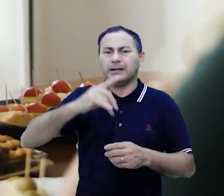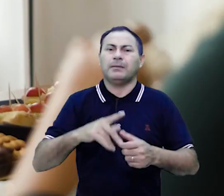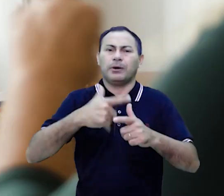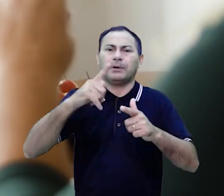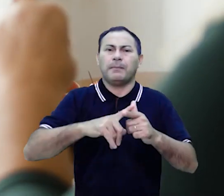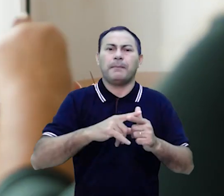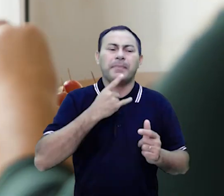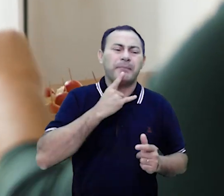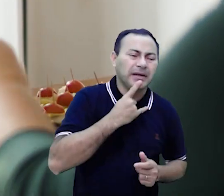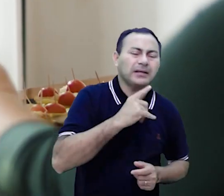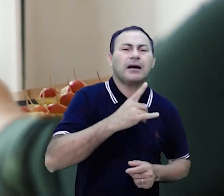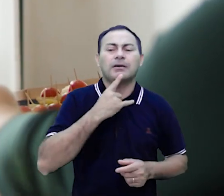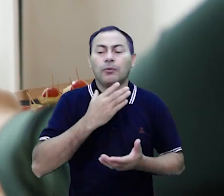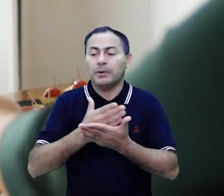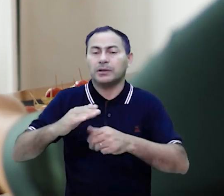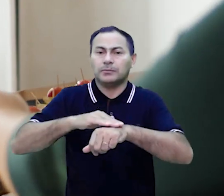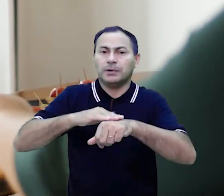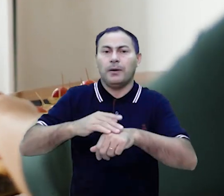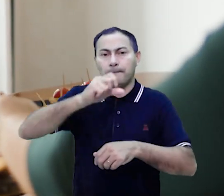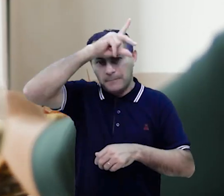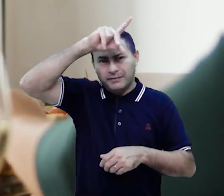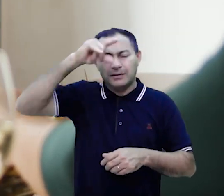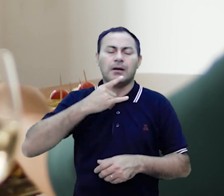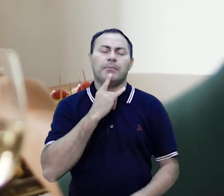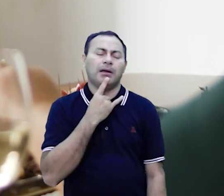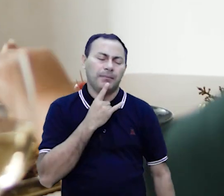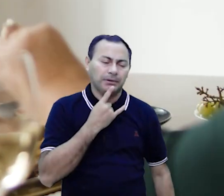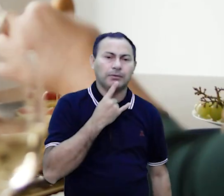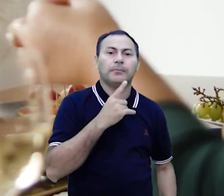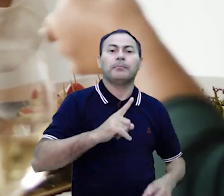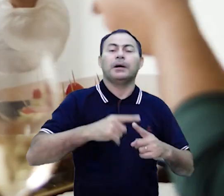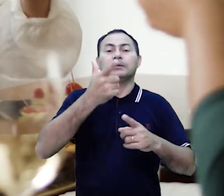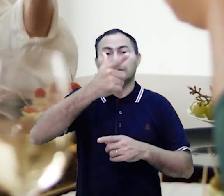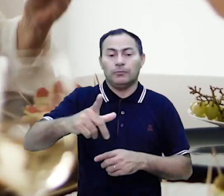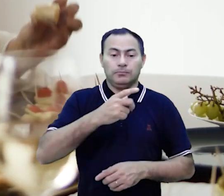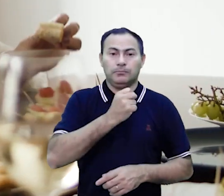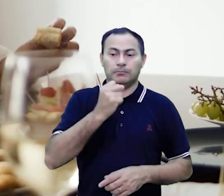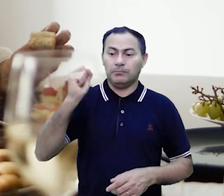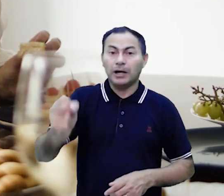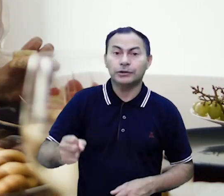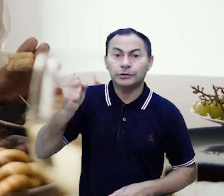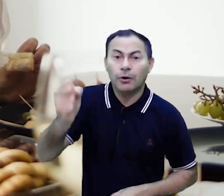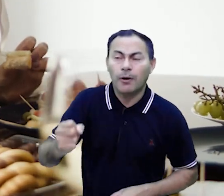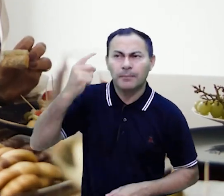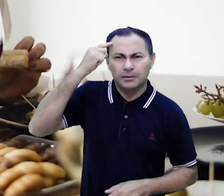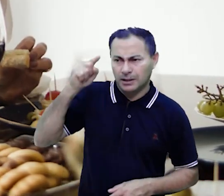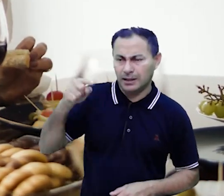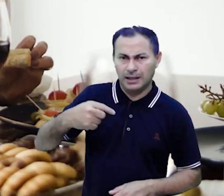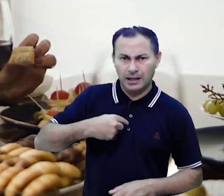bebida e já estava bêbado quando eles começaram a conversar. O prefeito estava muito bêbado. Mais uma vez o pastor